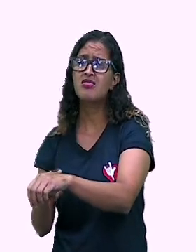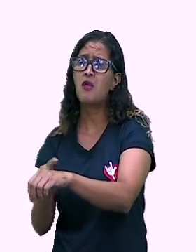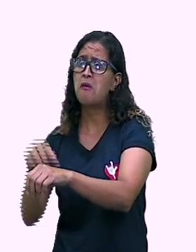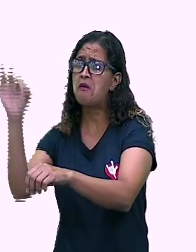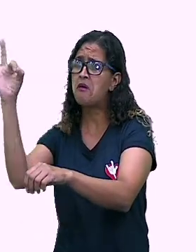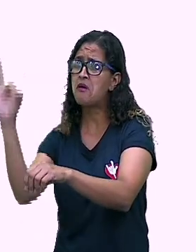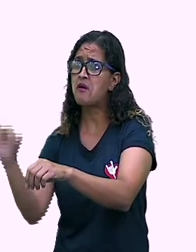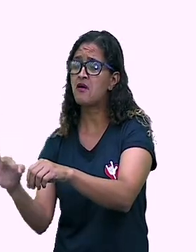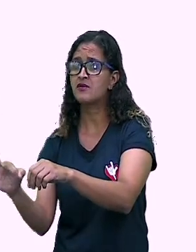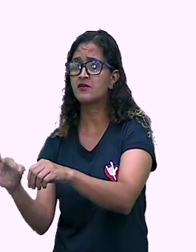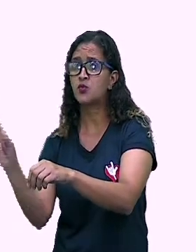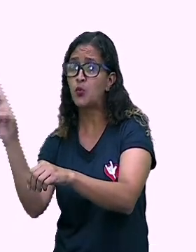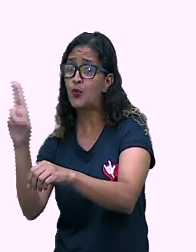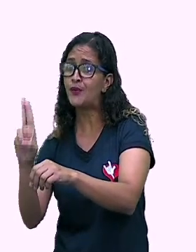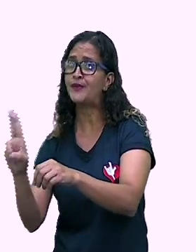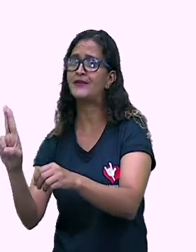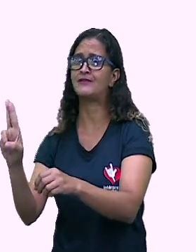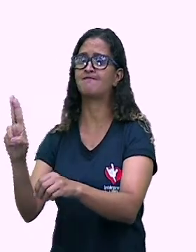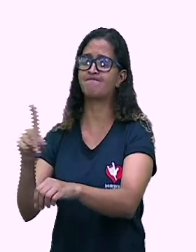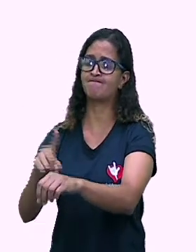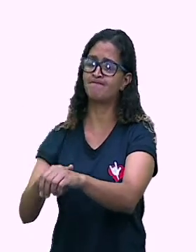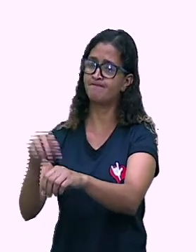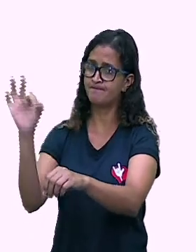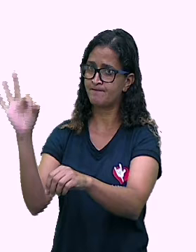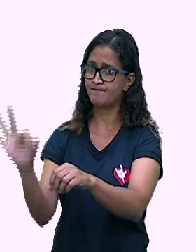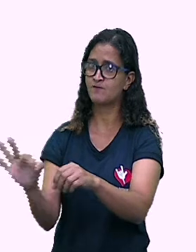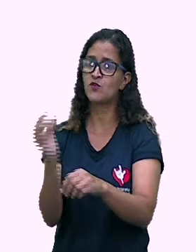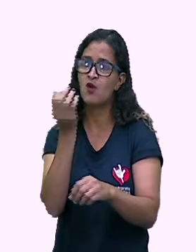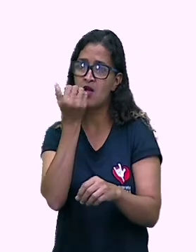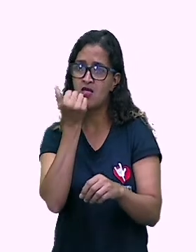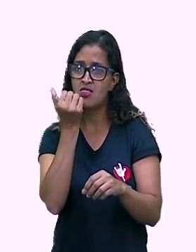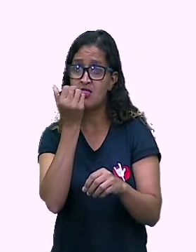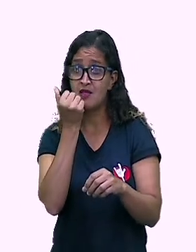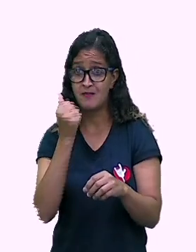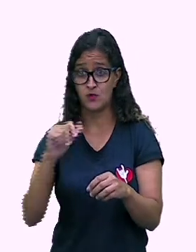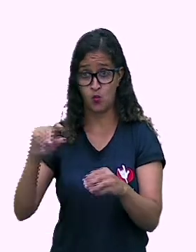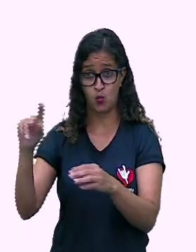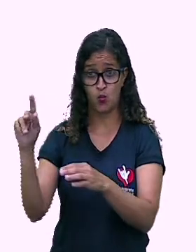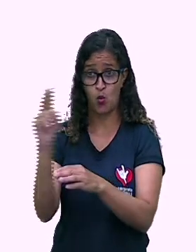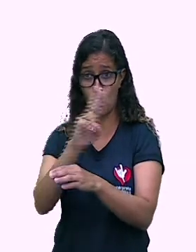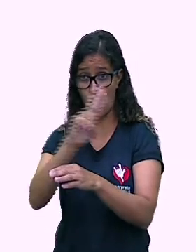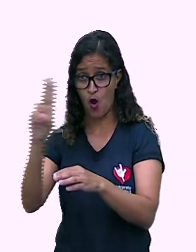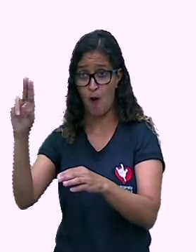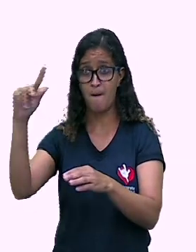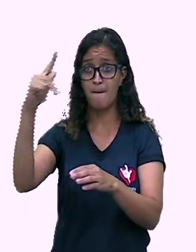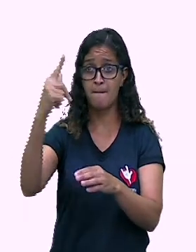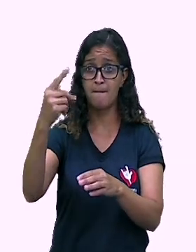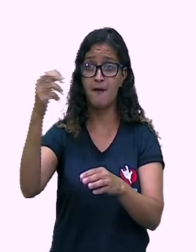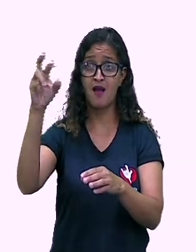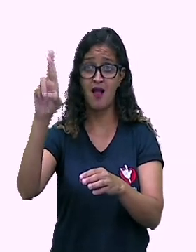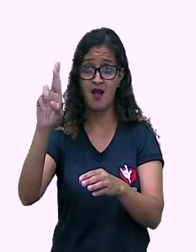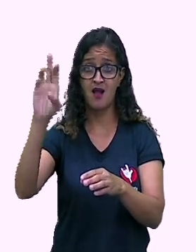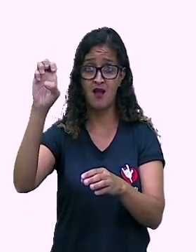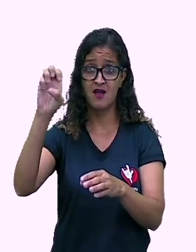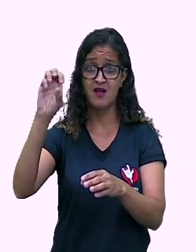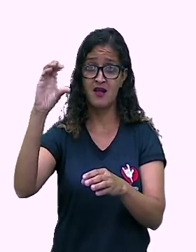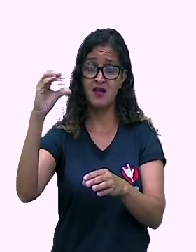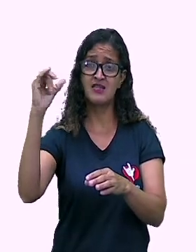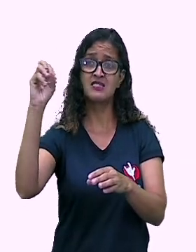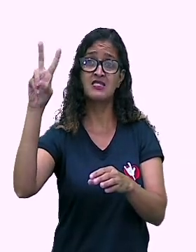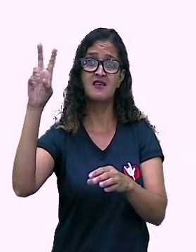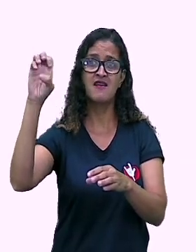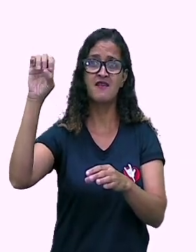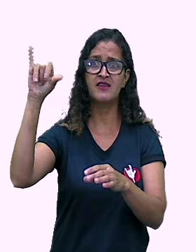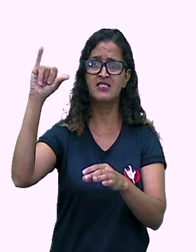de consumo. Nós temos alimentos que são chamados perecíveis, que eles estragam